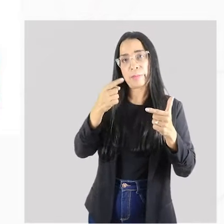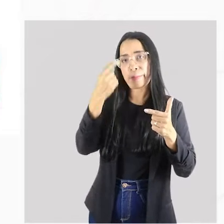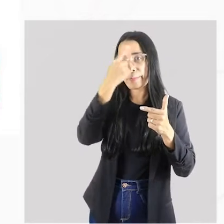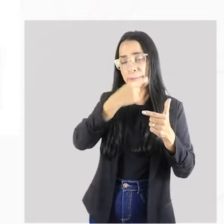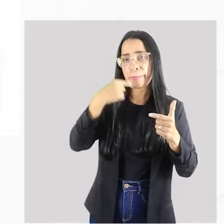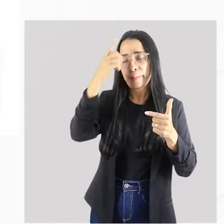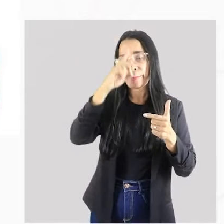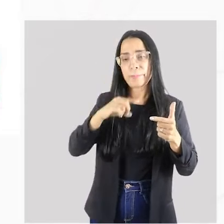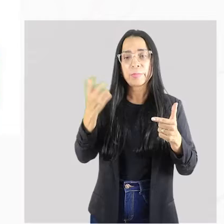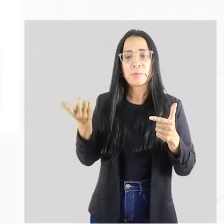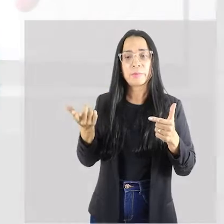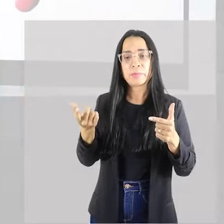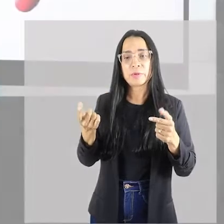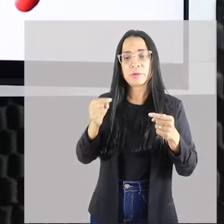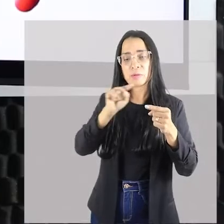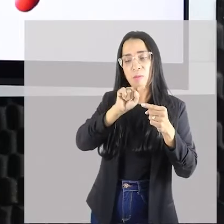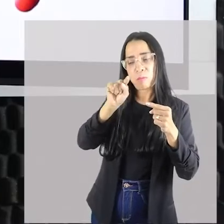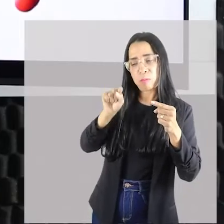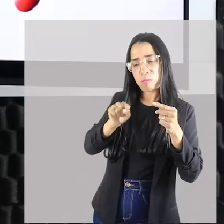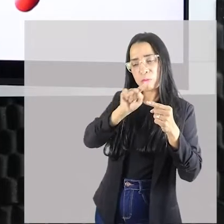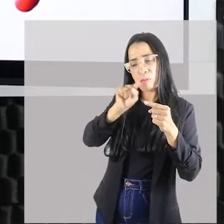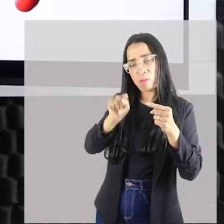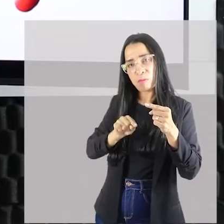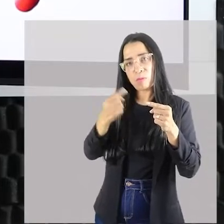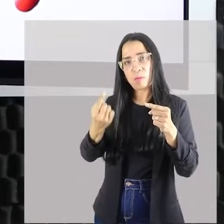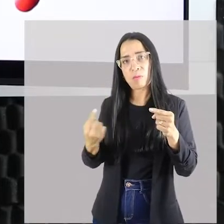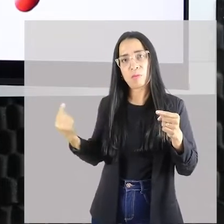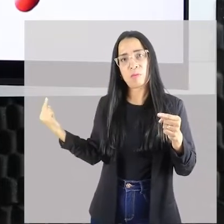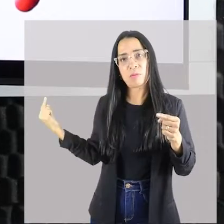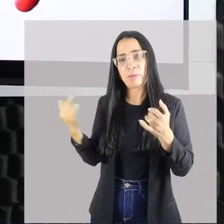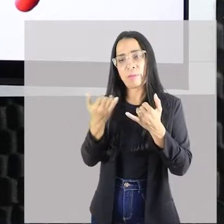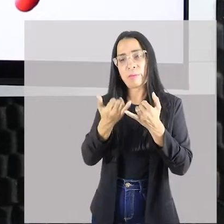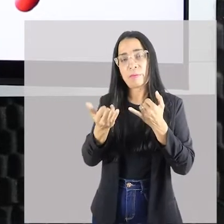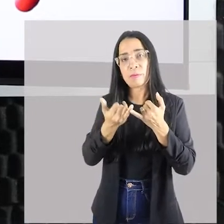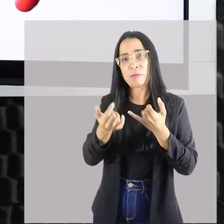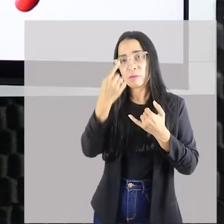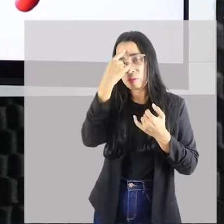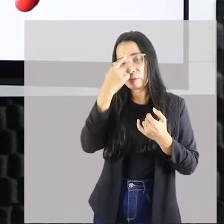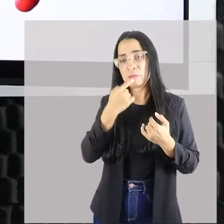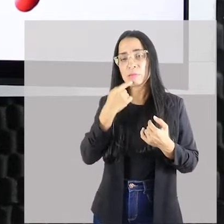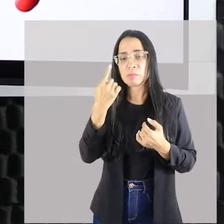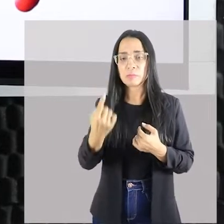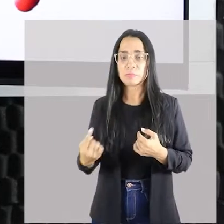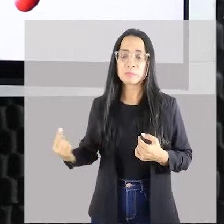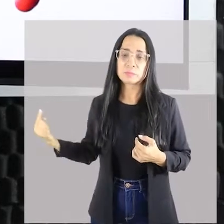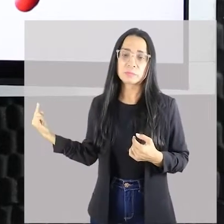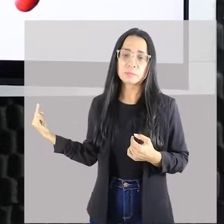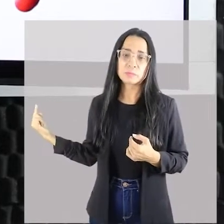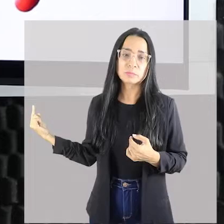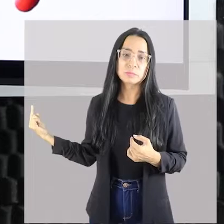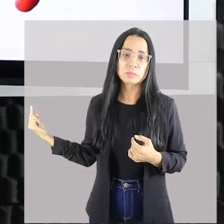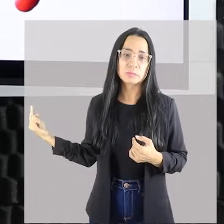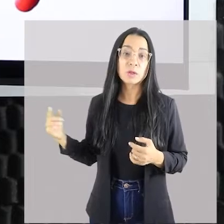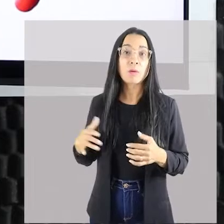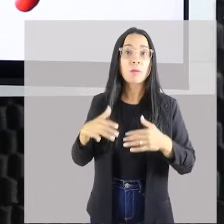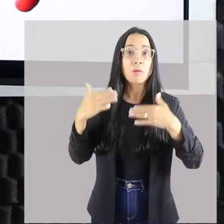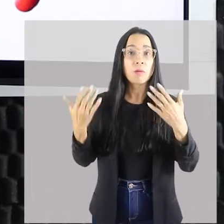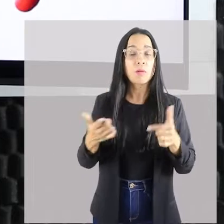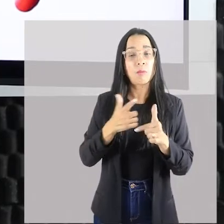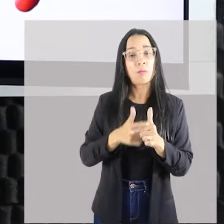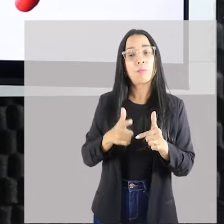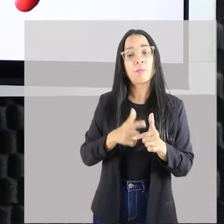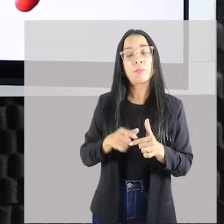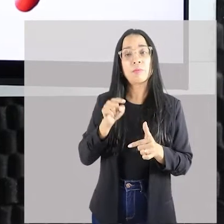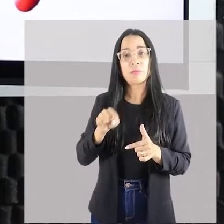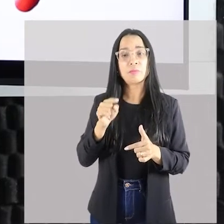anemia, ele tem uma hemácia mais torta, como você consegue aí observar na nossa imagem. Qual é o problema